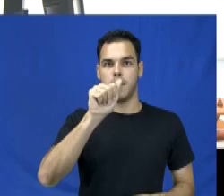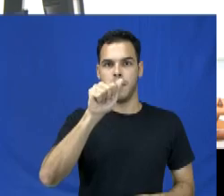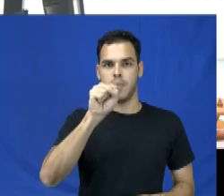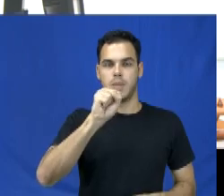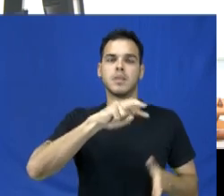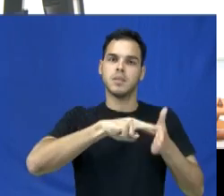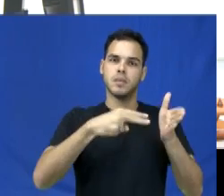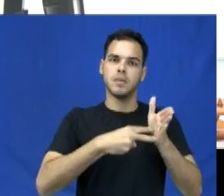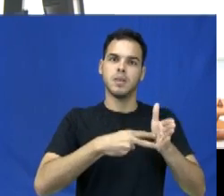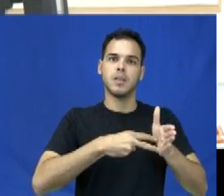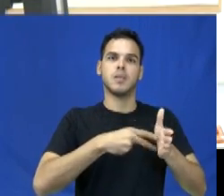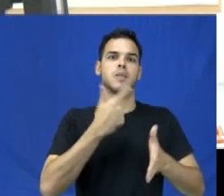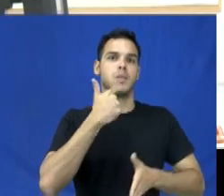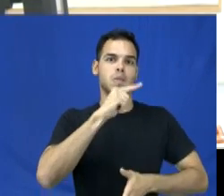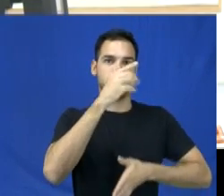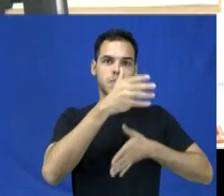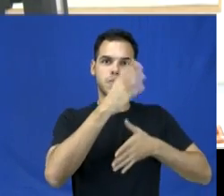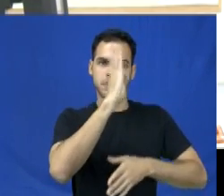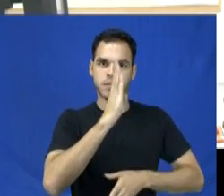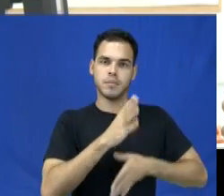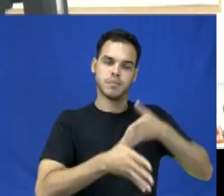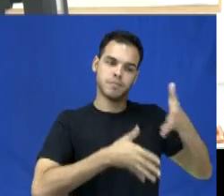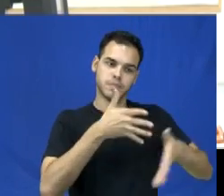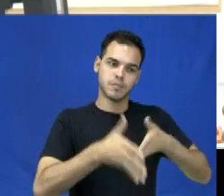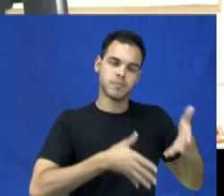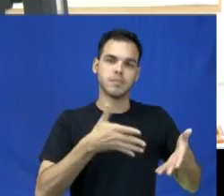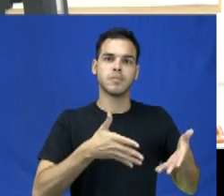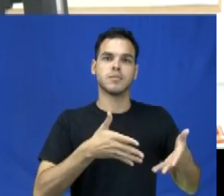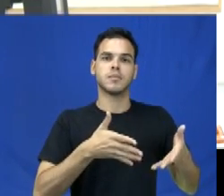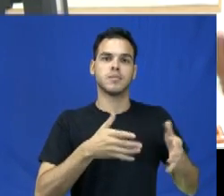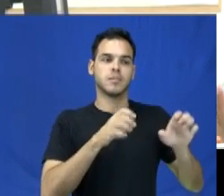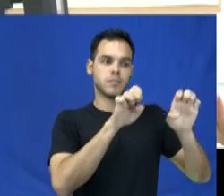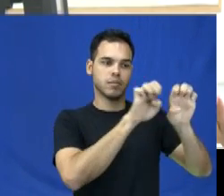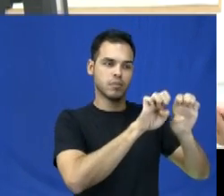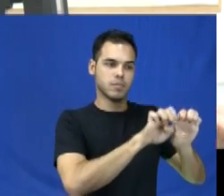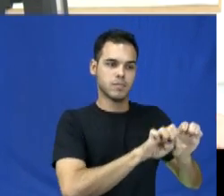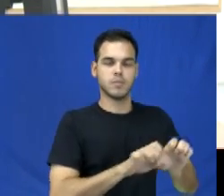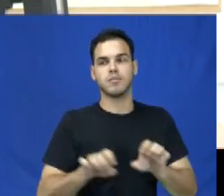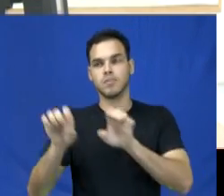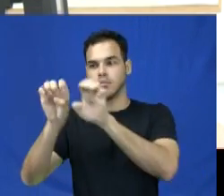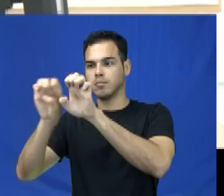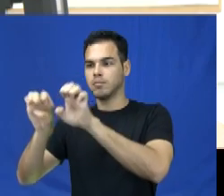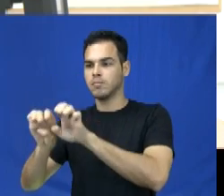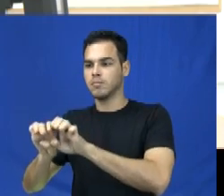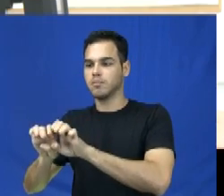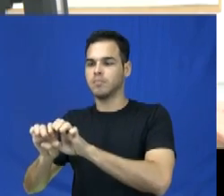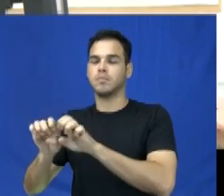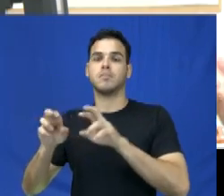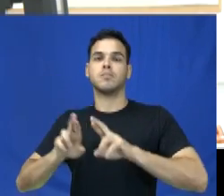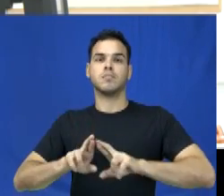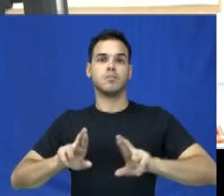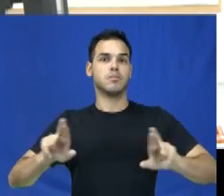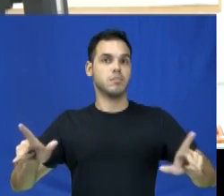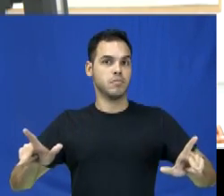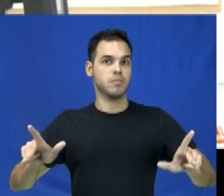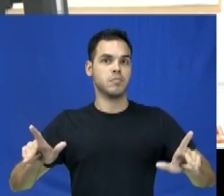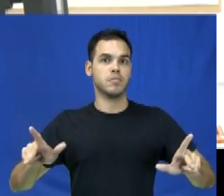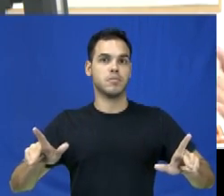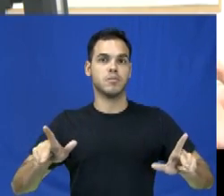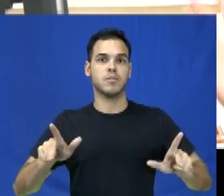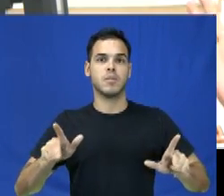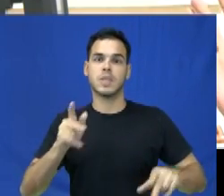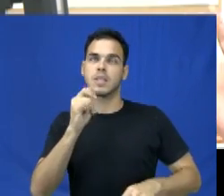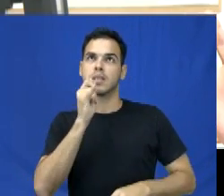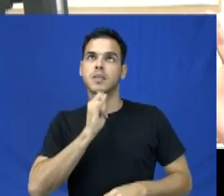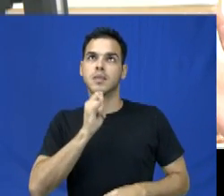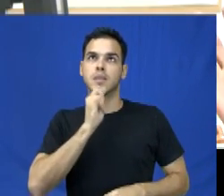da língua brasileira de sinais. A estrutura sintática das línguas são diferentes, assim como